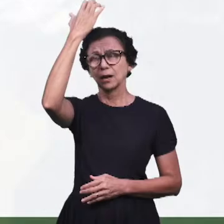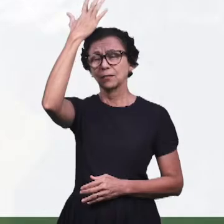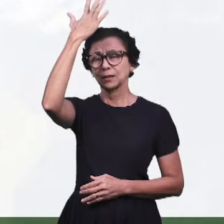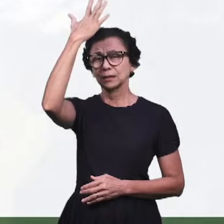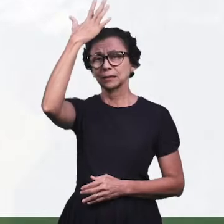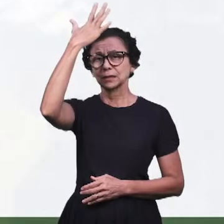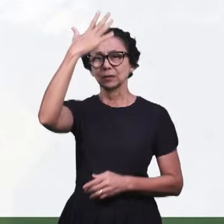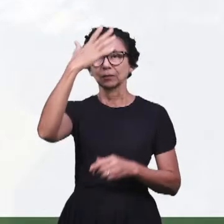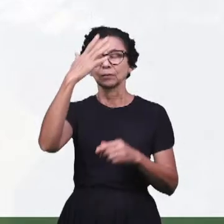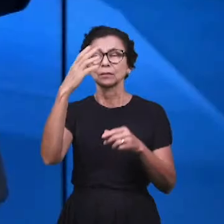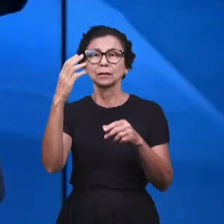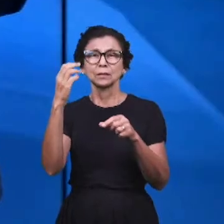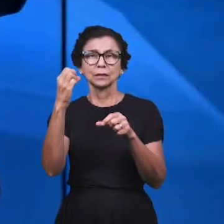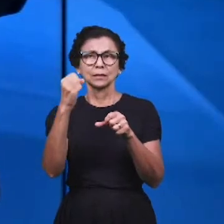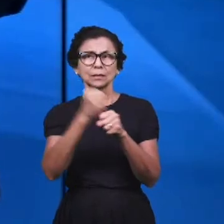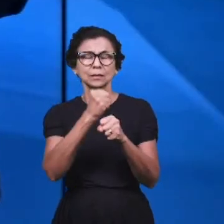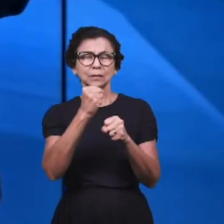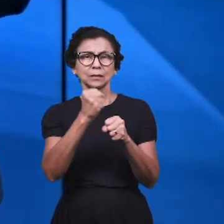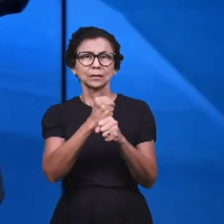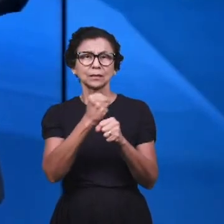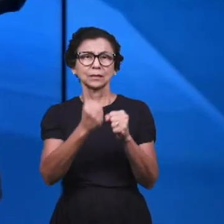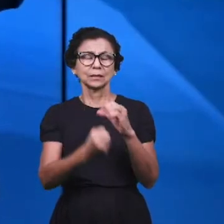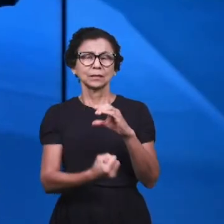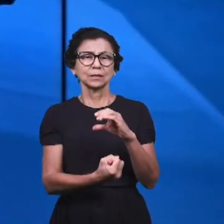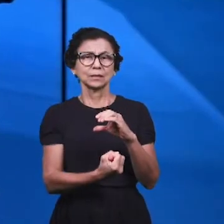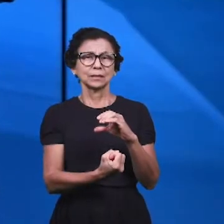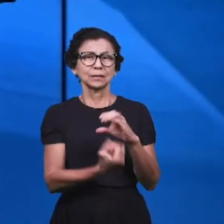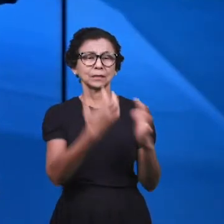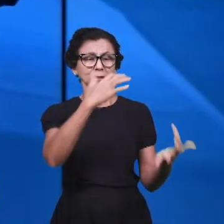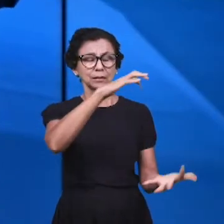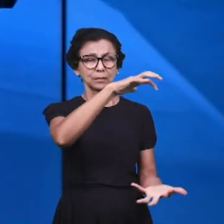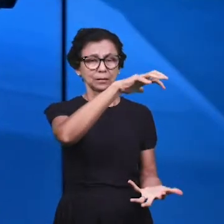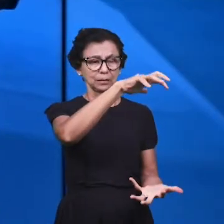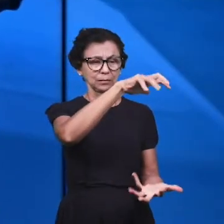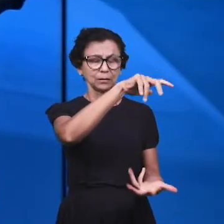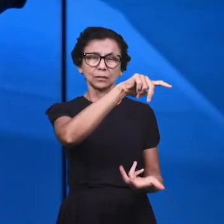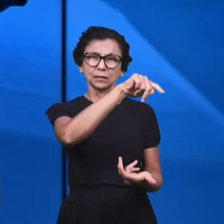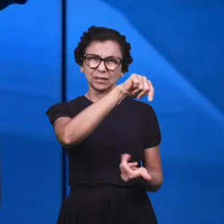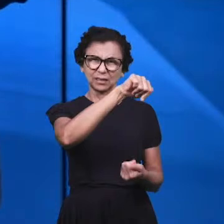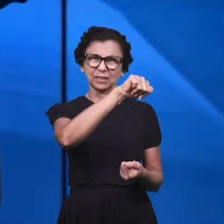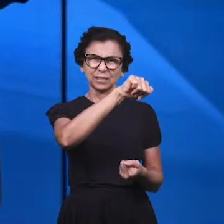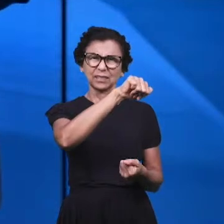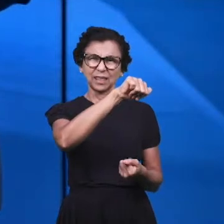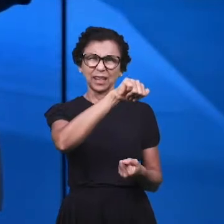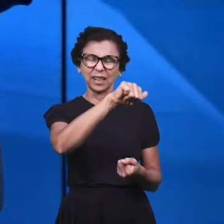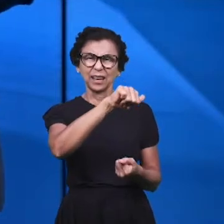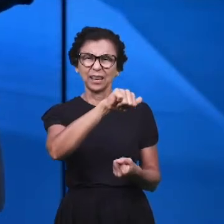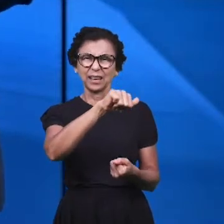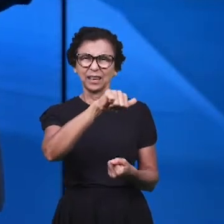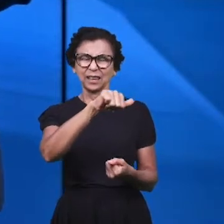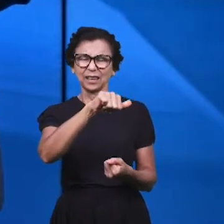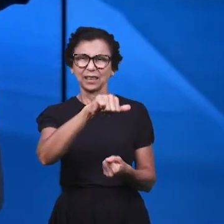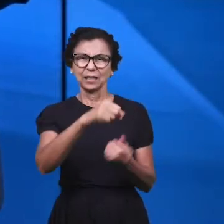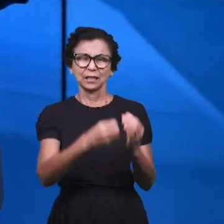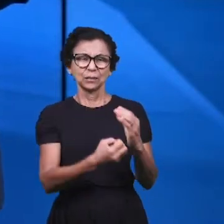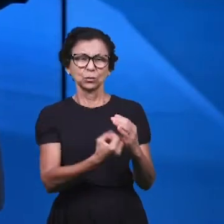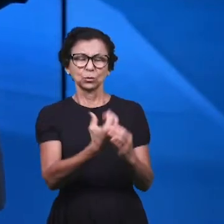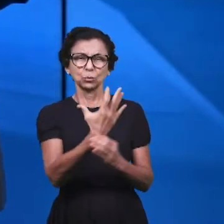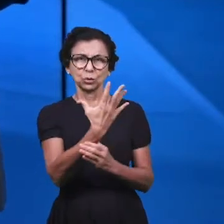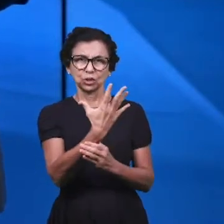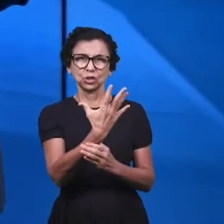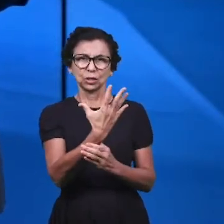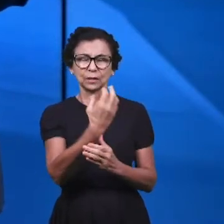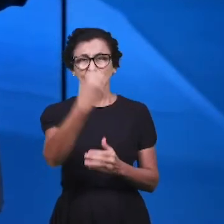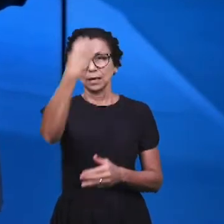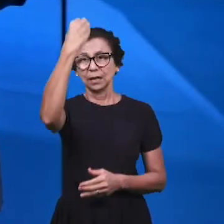ou não? Então vamos ver a resposta, se a revelação emerge, ou seja, se ela surge, né? Quando fala